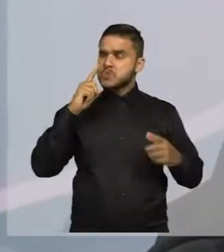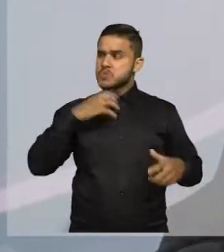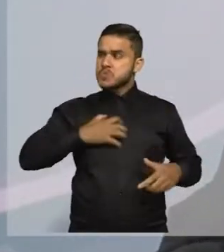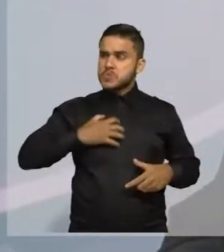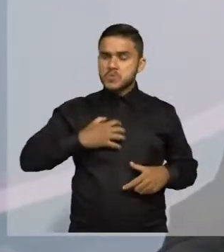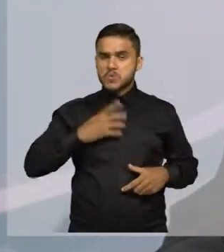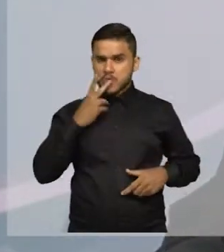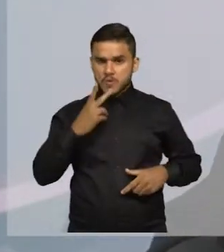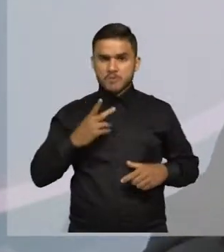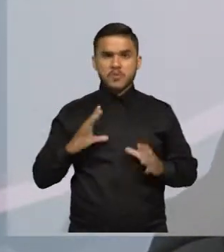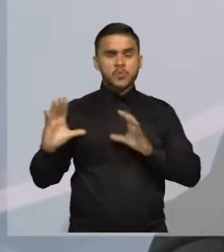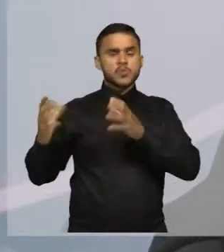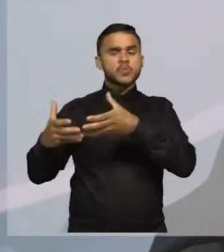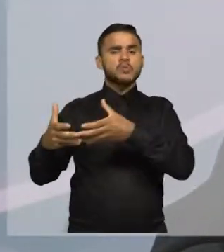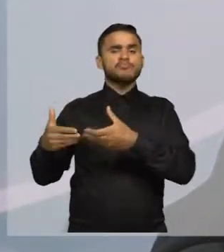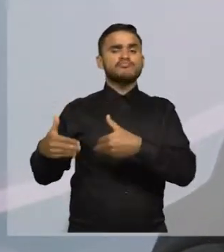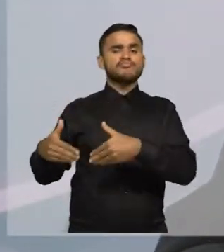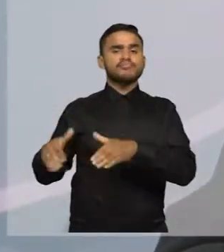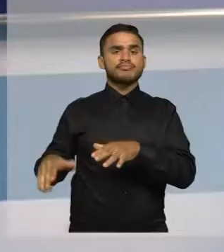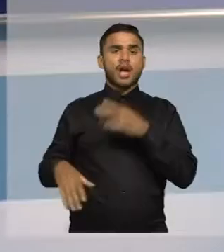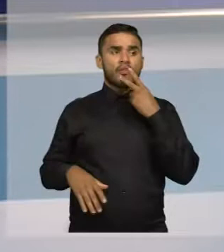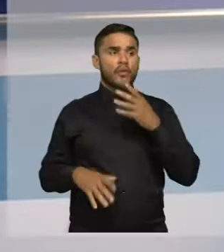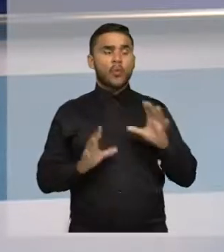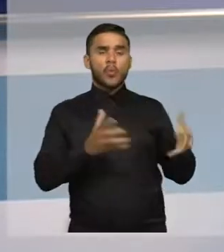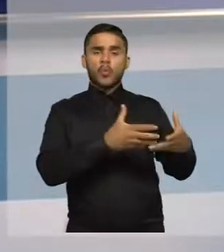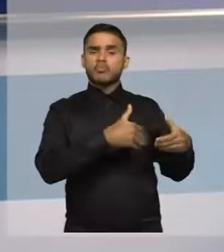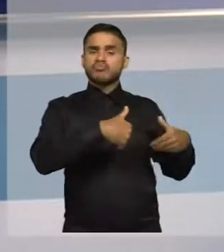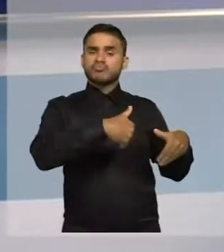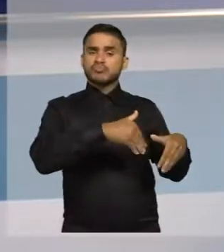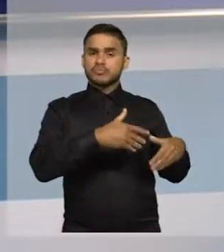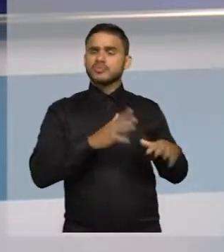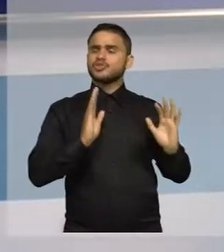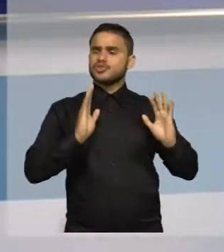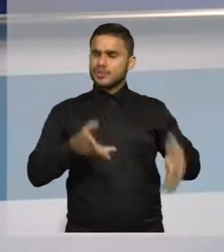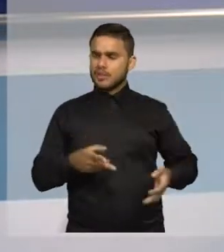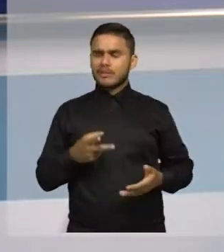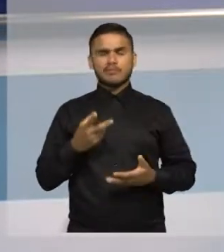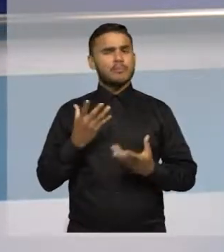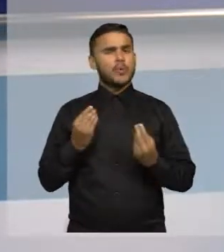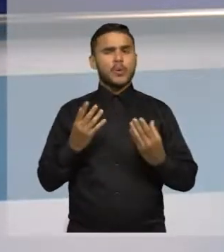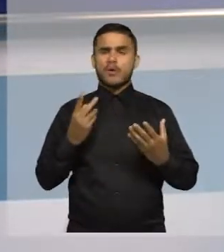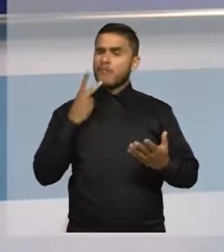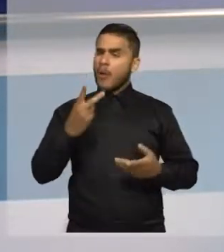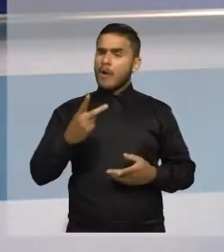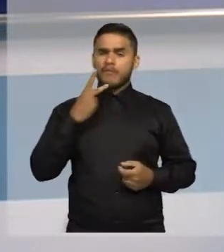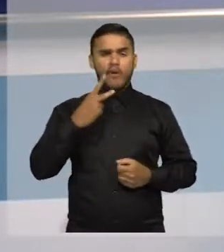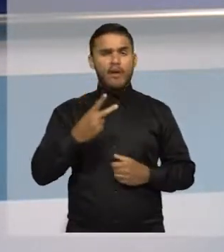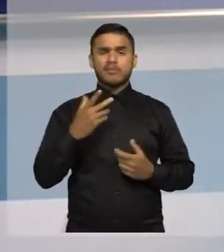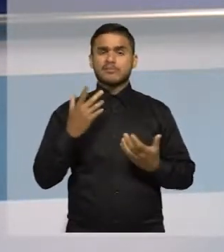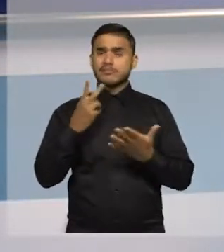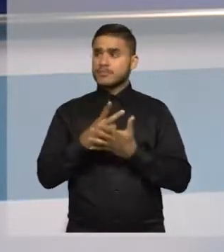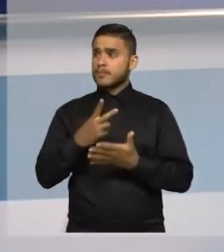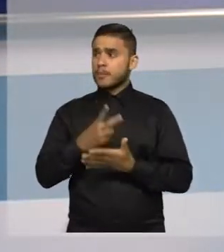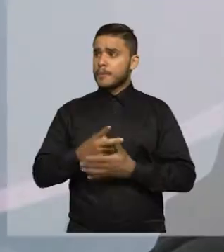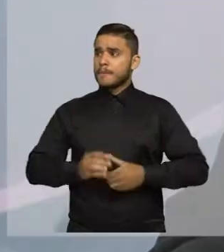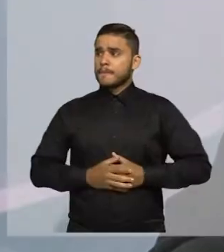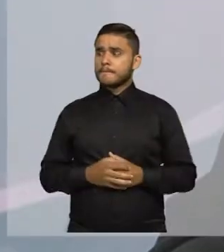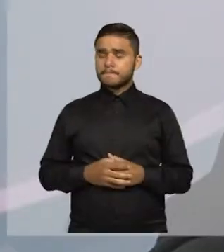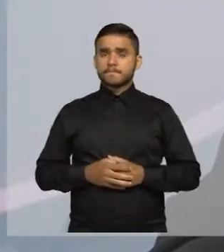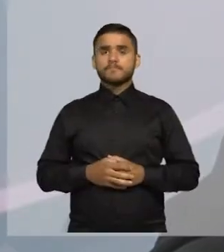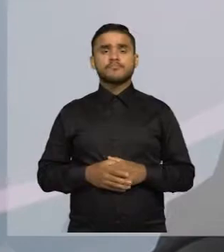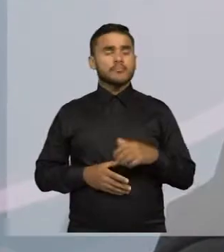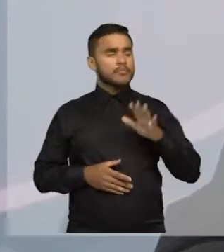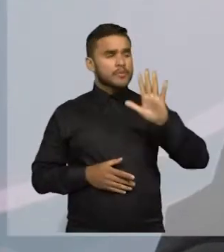militar, enfim, com o desprezo às minorias demonstrada por ele várias, reiteradas vezes, enfim.